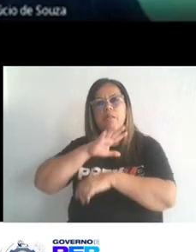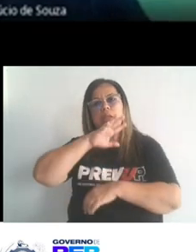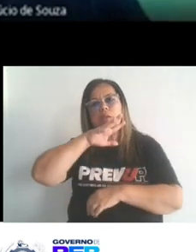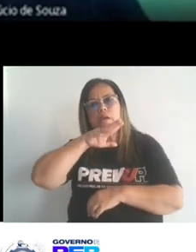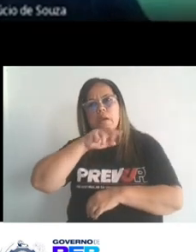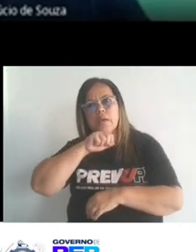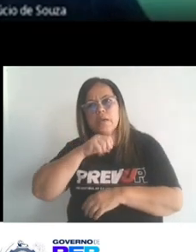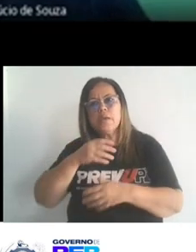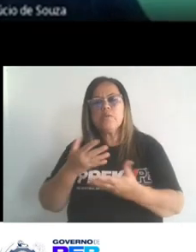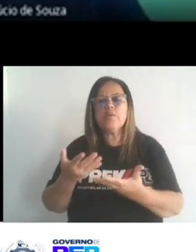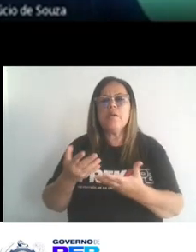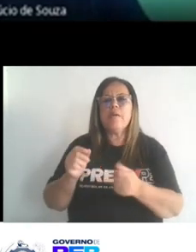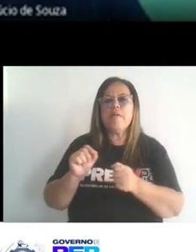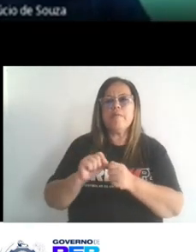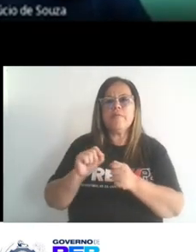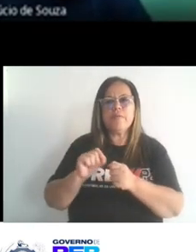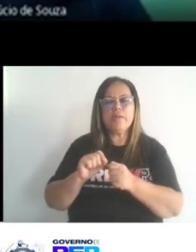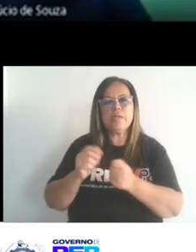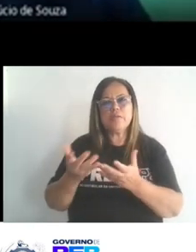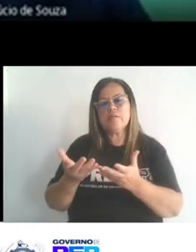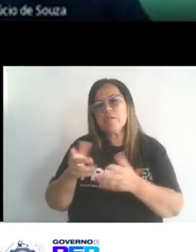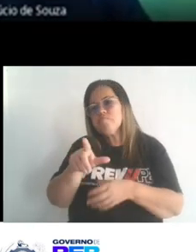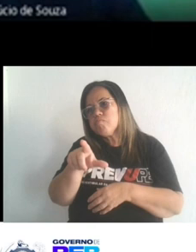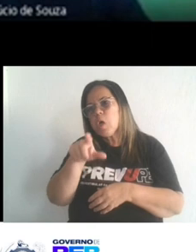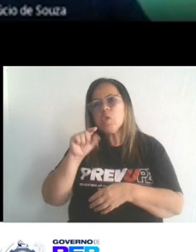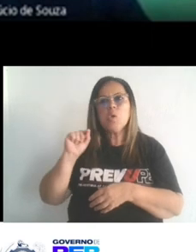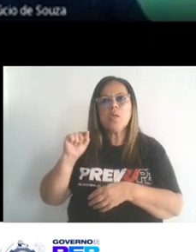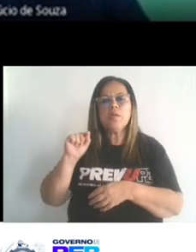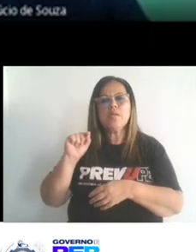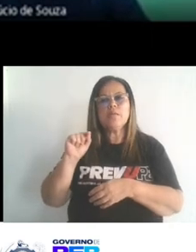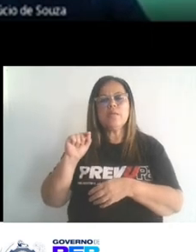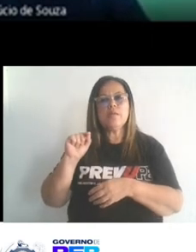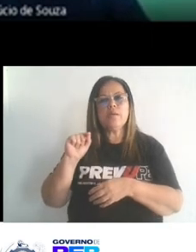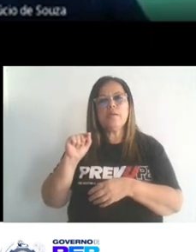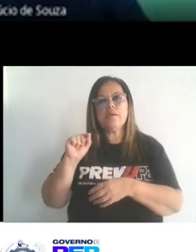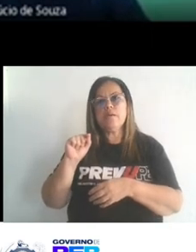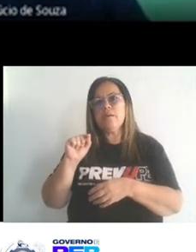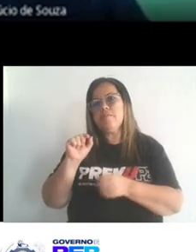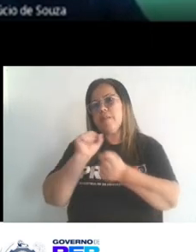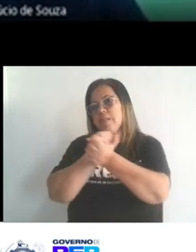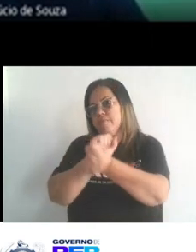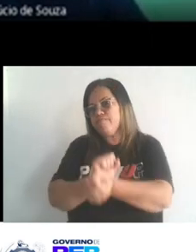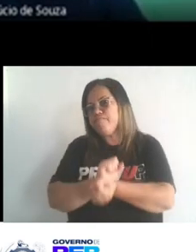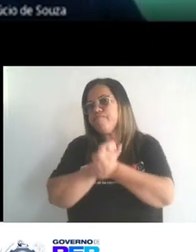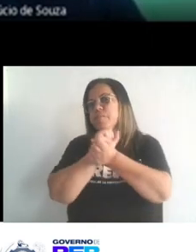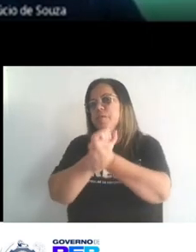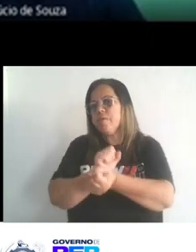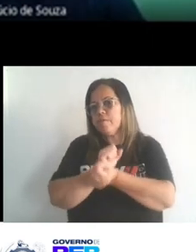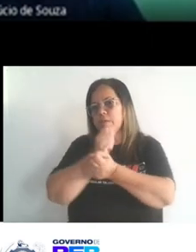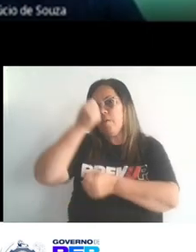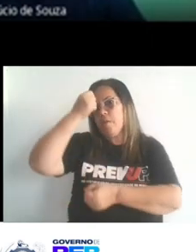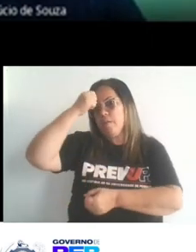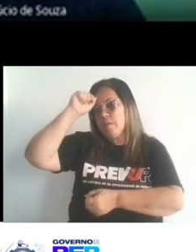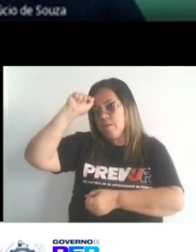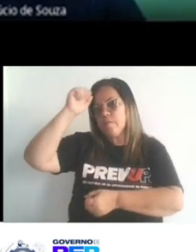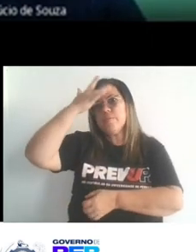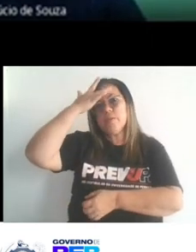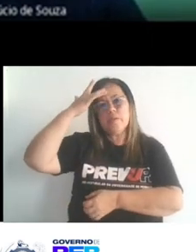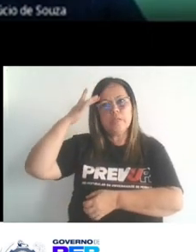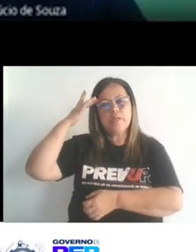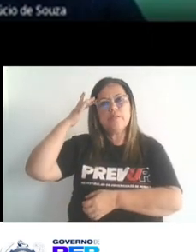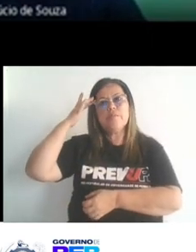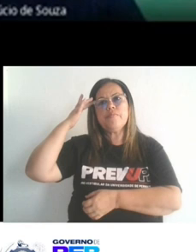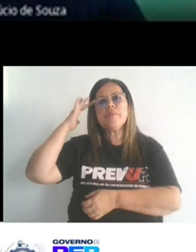se optasse pela escravização africana então a resposta